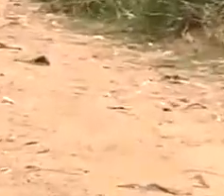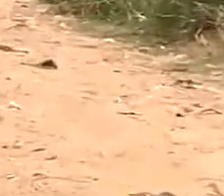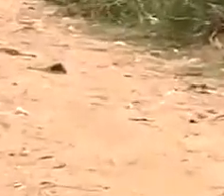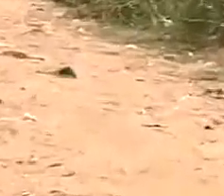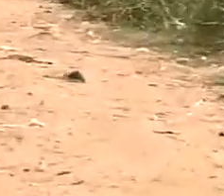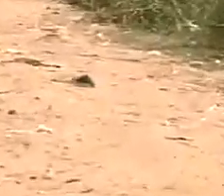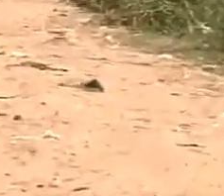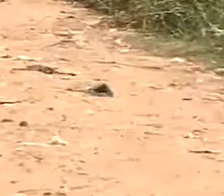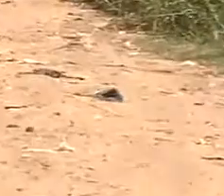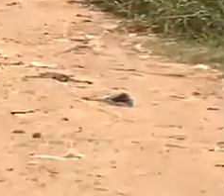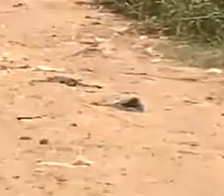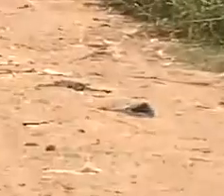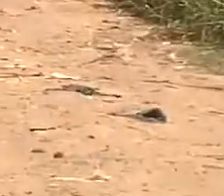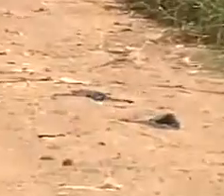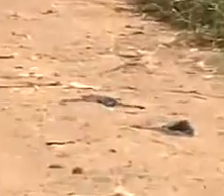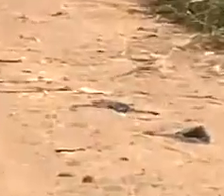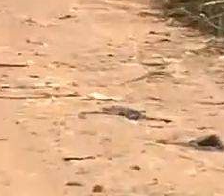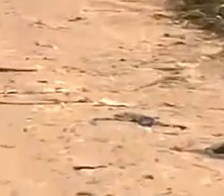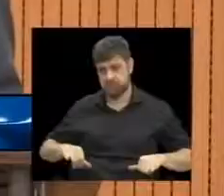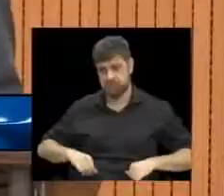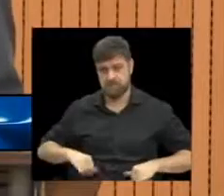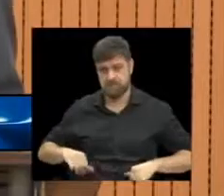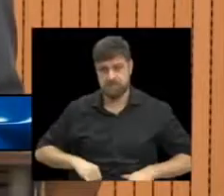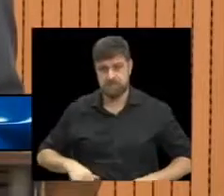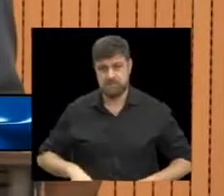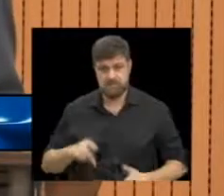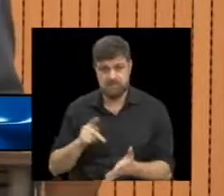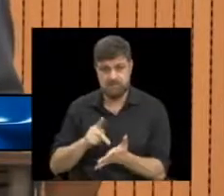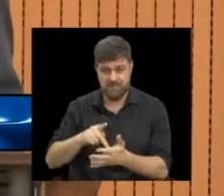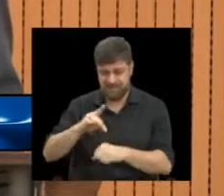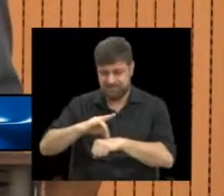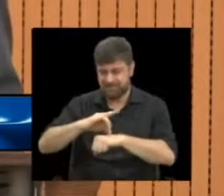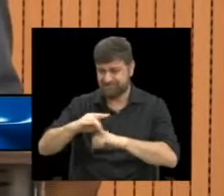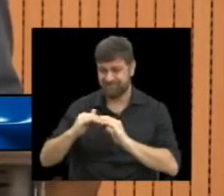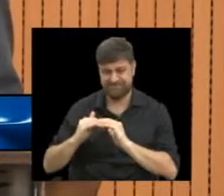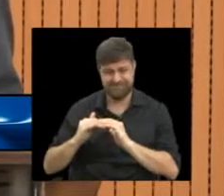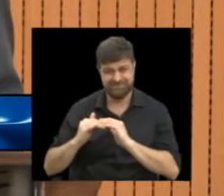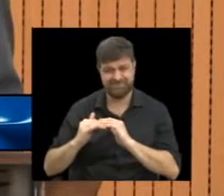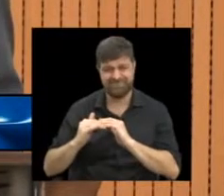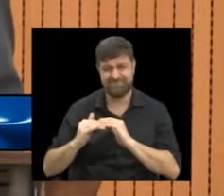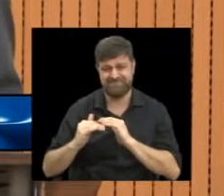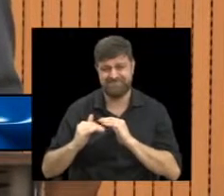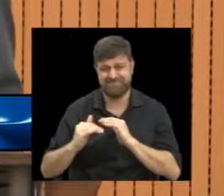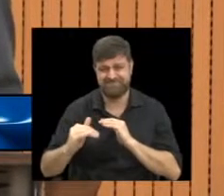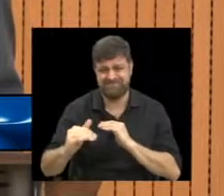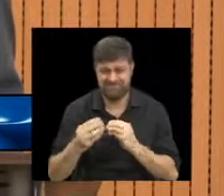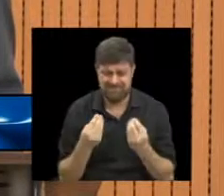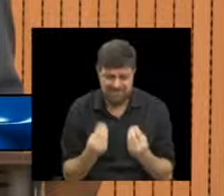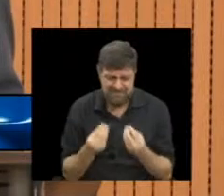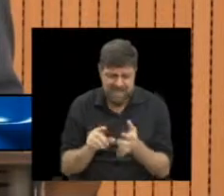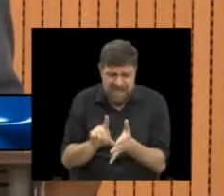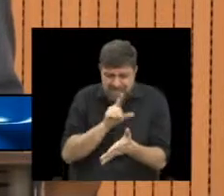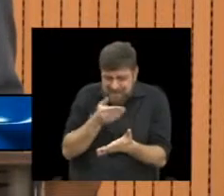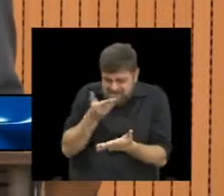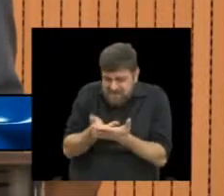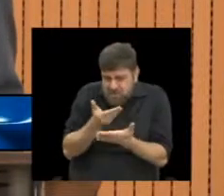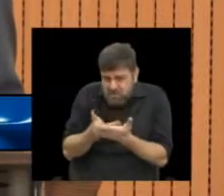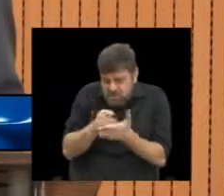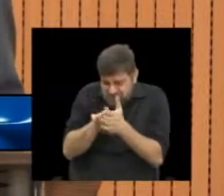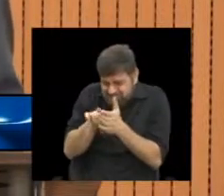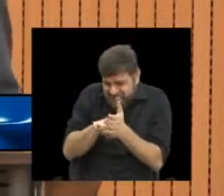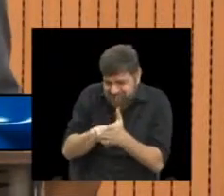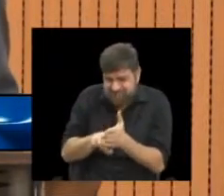situação estrutural das ruas é complexa. A pavimentação ali vai ter que fazer um estudo muito grande,